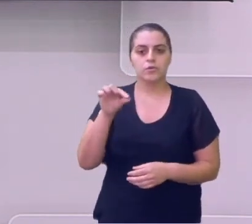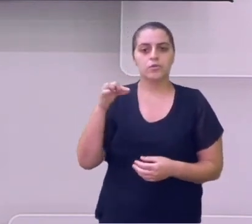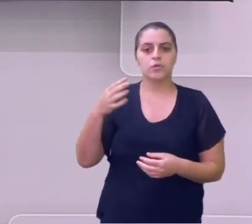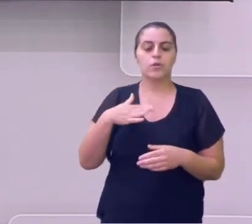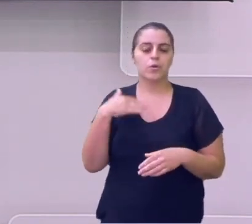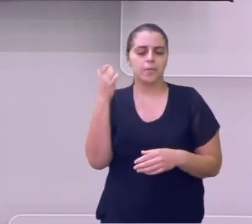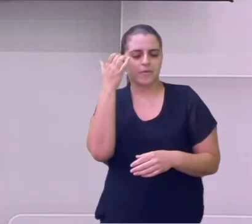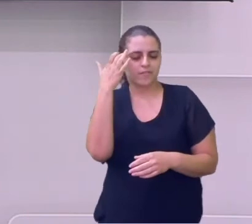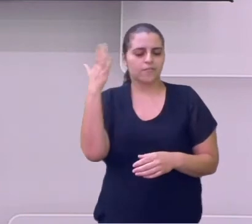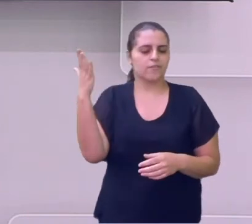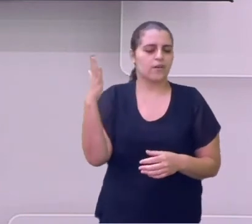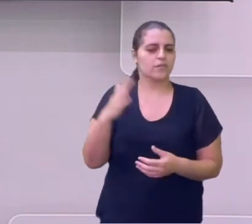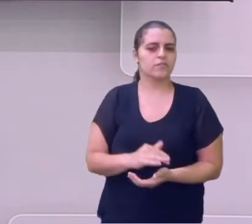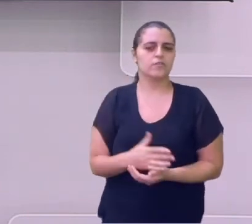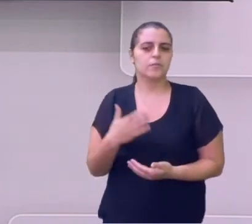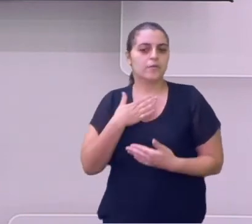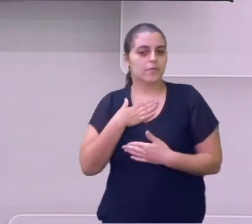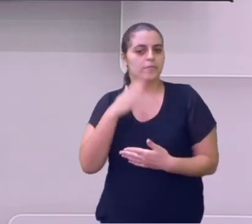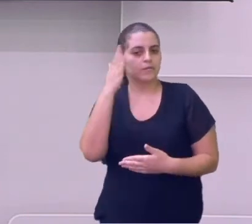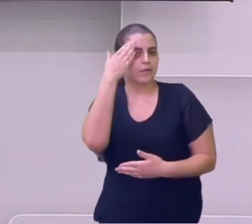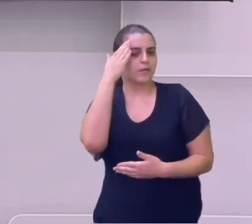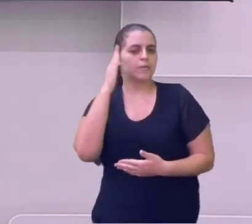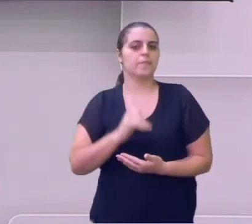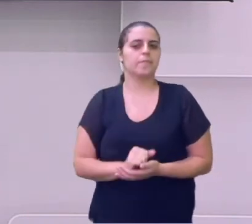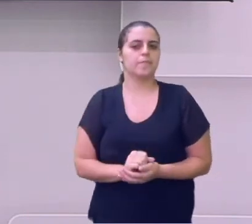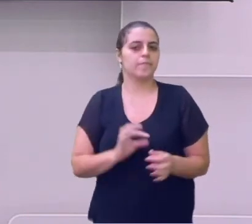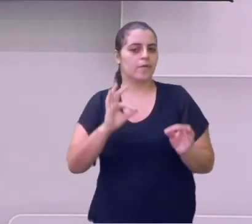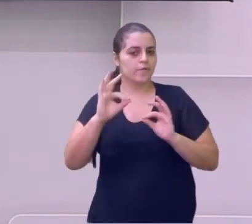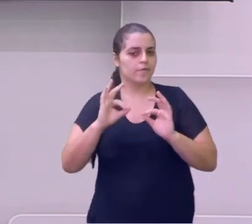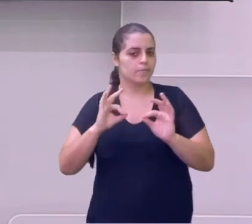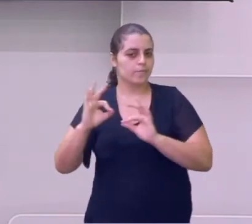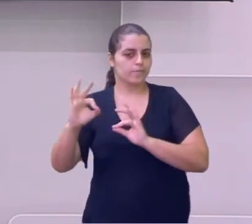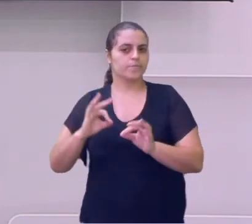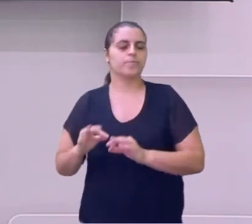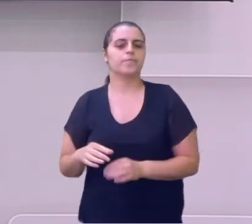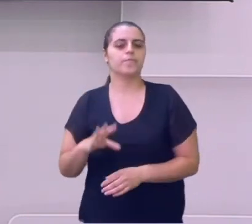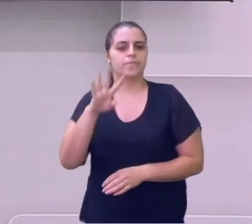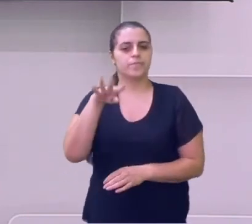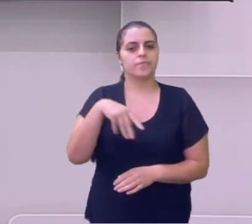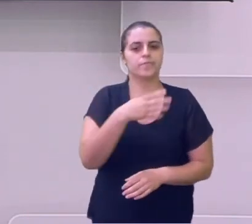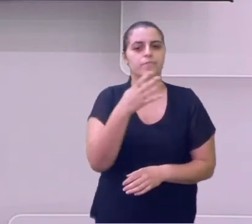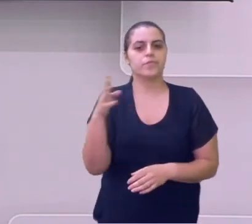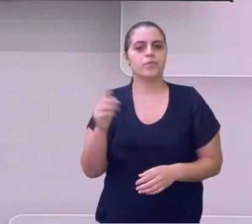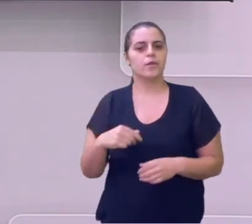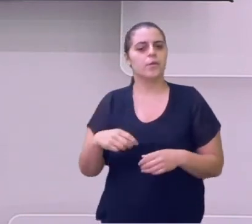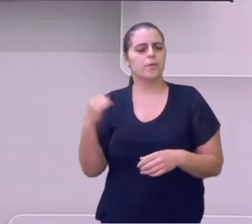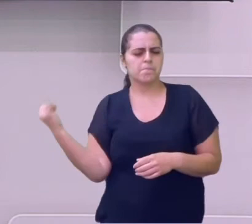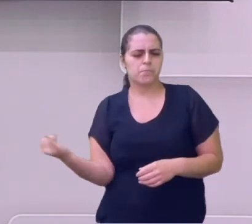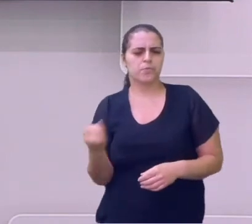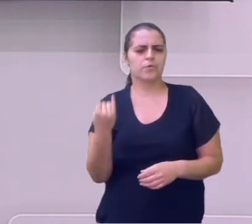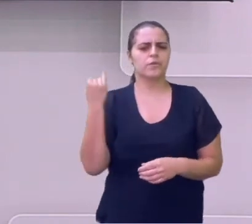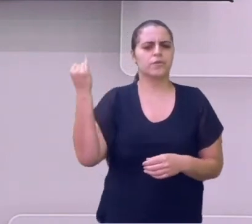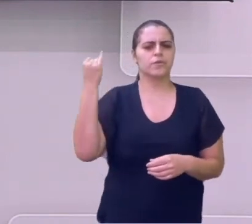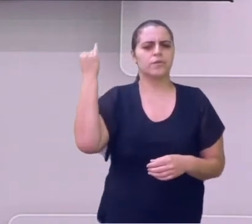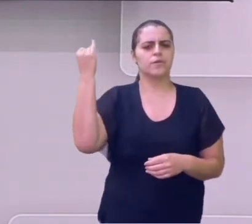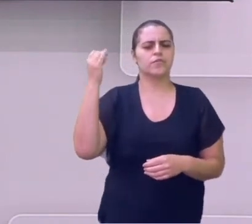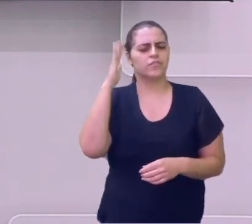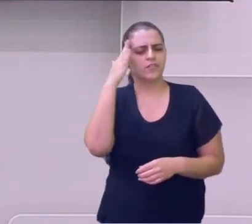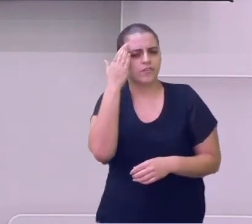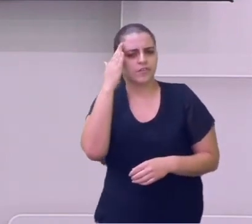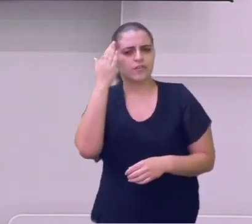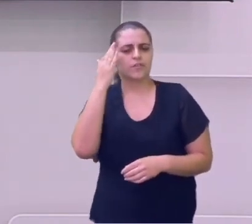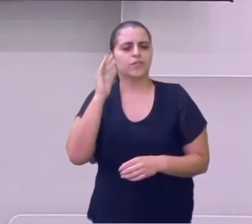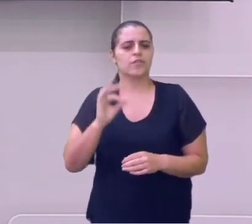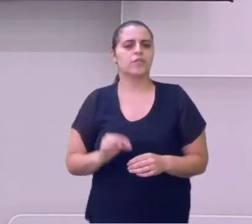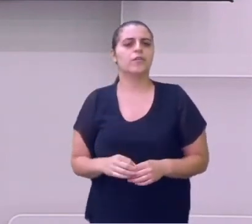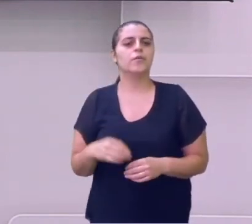fácil montar com cálculo utilizando o quadro valor de lugar? Tudo bem também. O importante é vocês